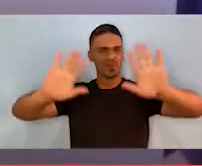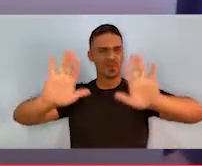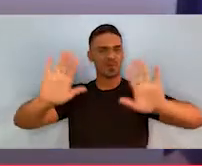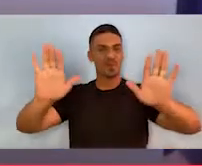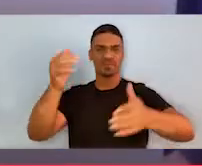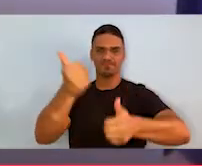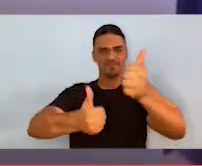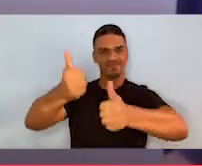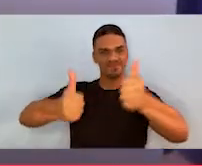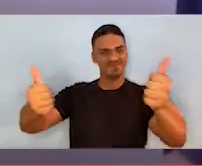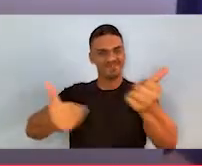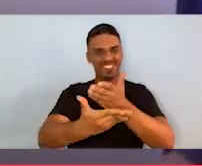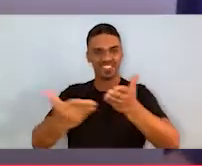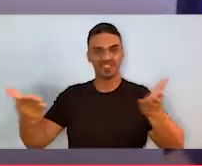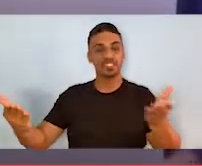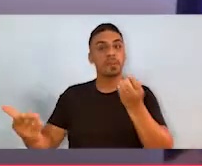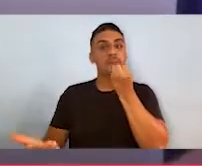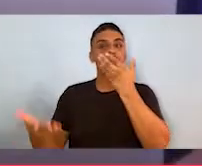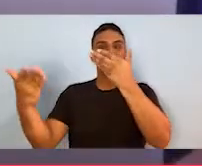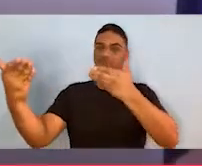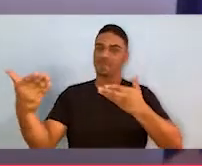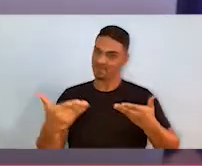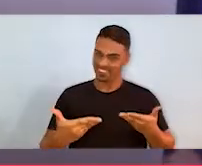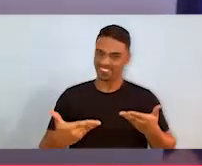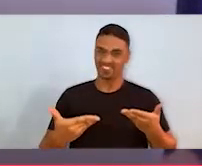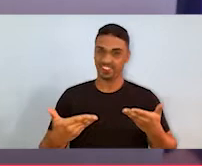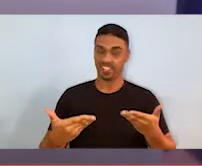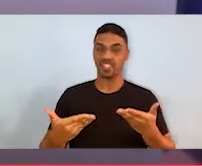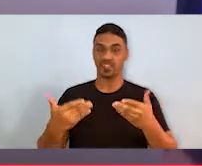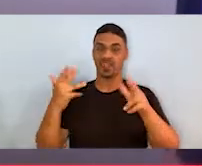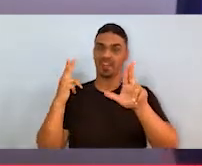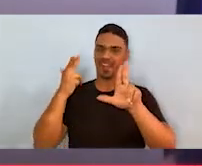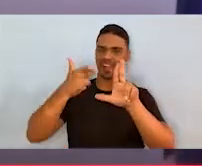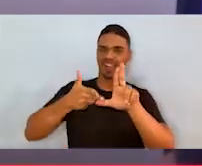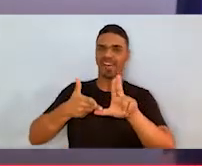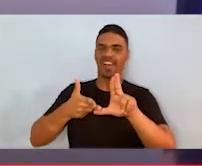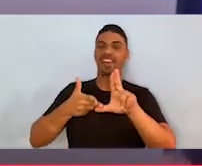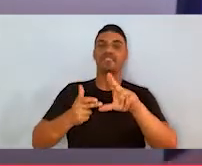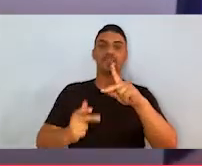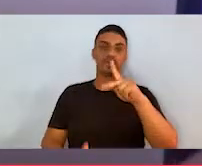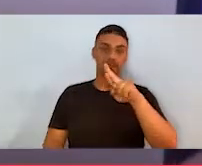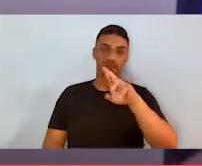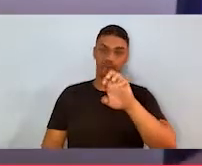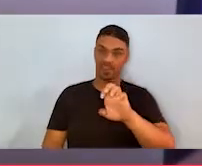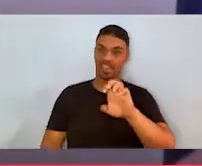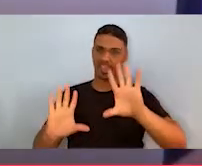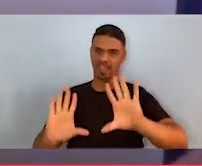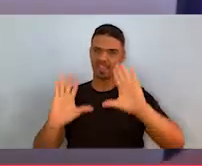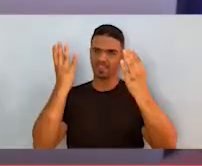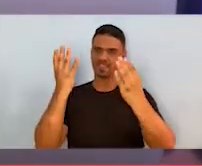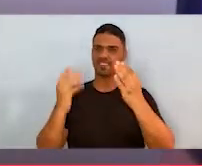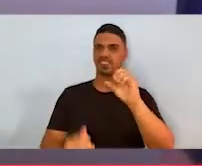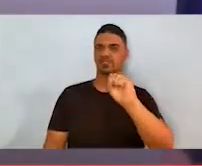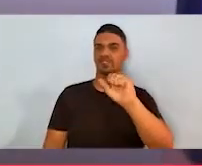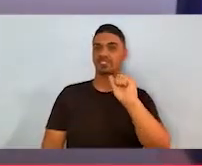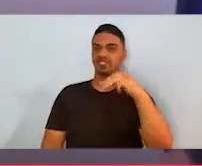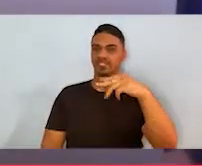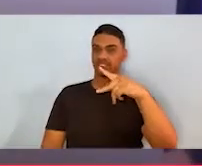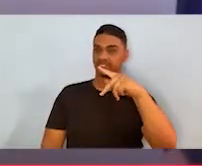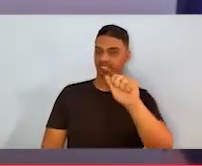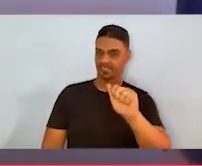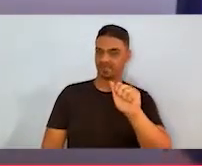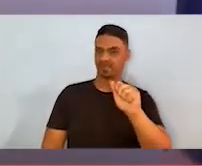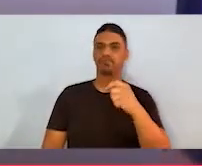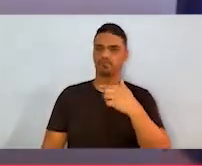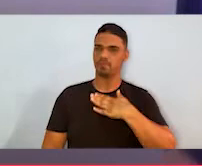Fala, fala, galerinha, tudo bem? Sejam bem-vindos à nossa live de pré-evento aqui do Sampa Diversa. Eu sou Victor